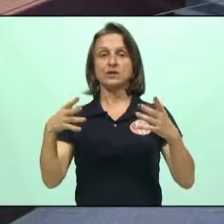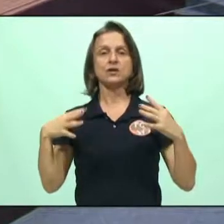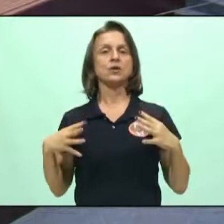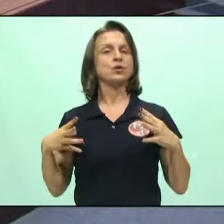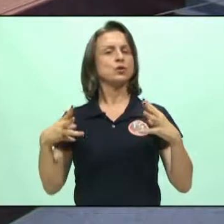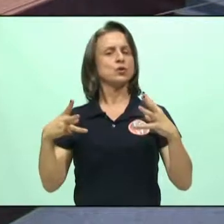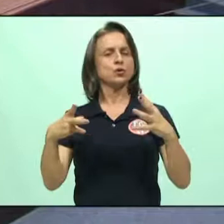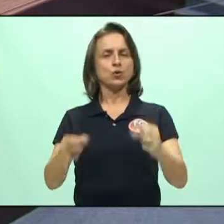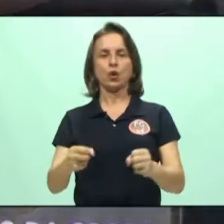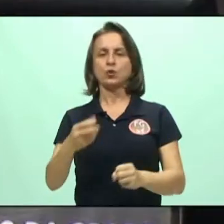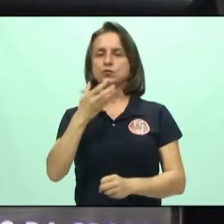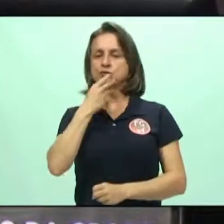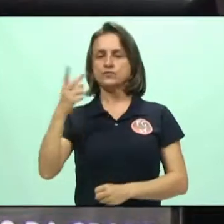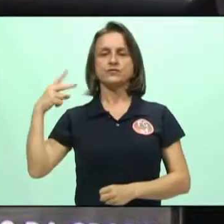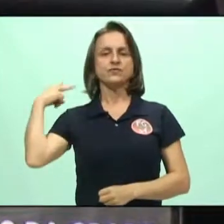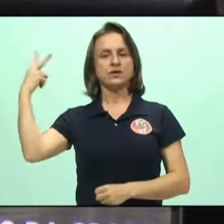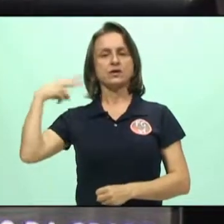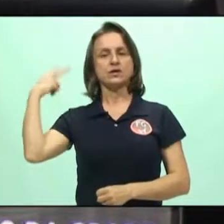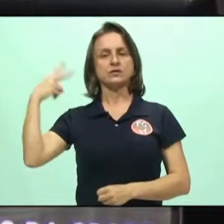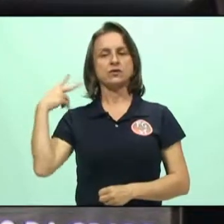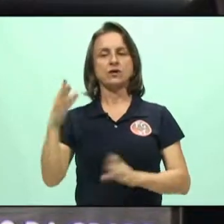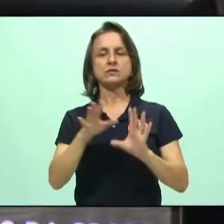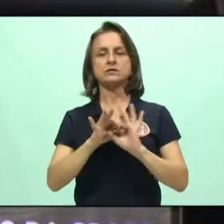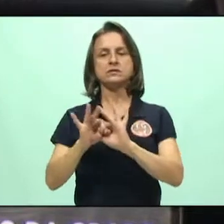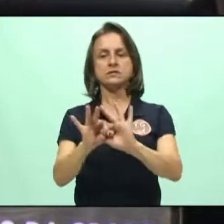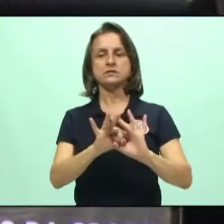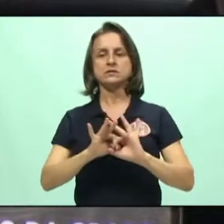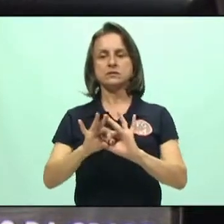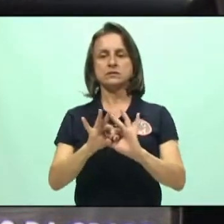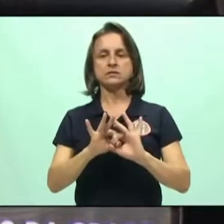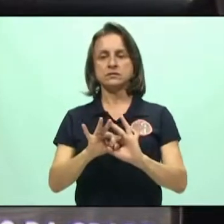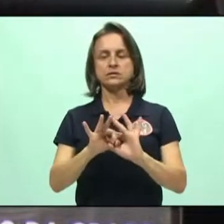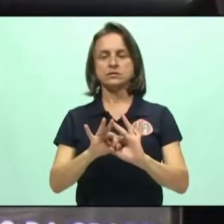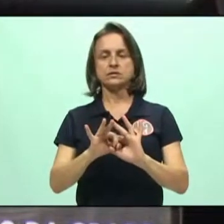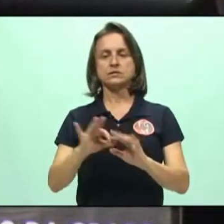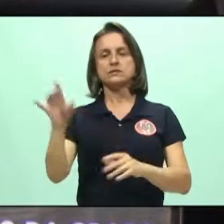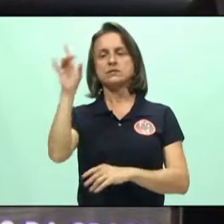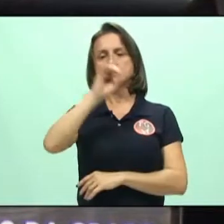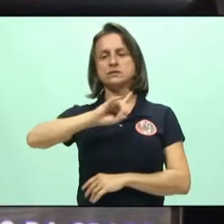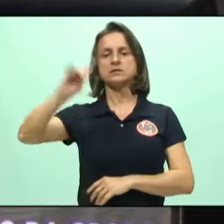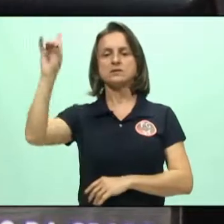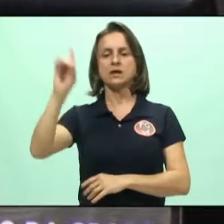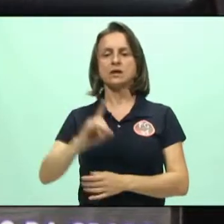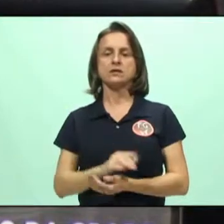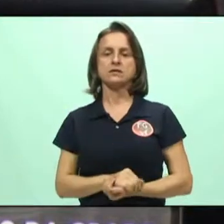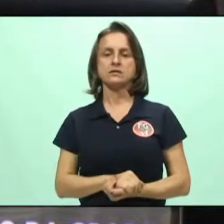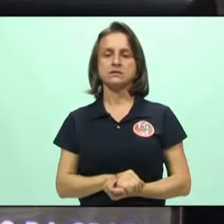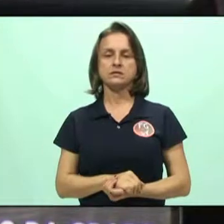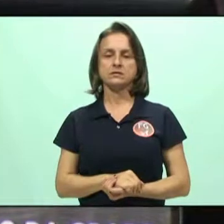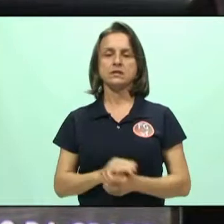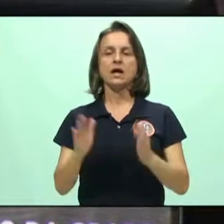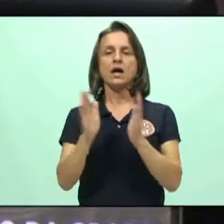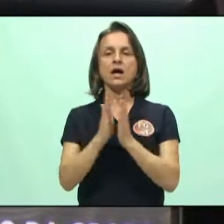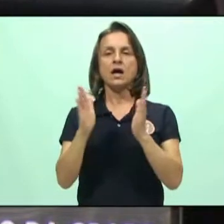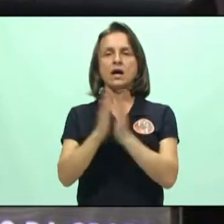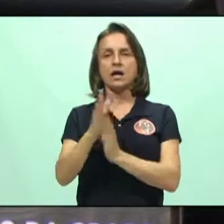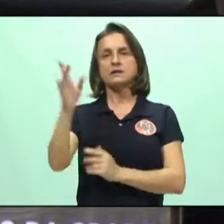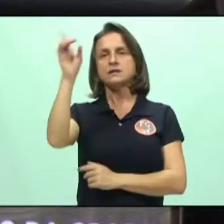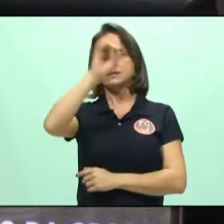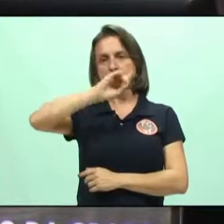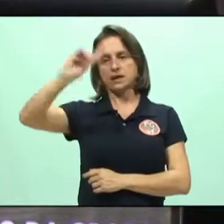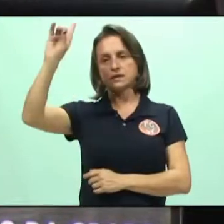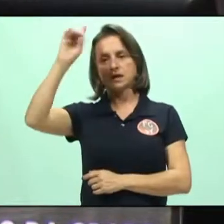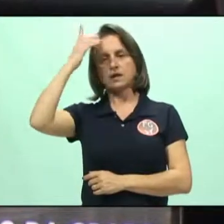uma corrente só agradecer esse Deus Pai todo poderoso com a oração que ele menos ensinou o agradecimento a boa vida do Marcelo